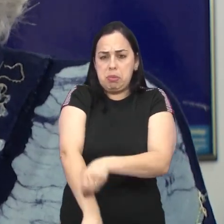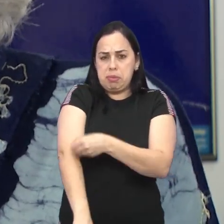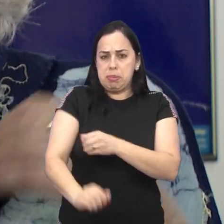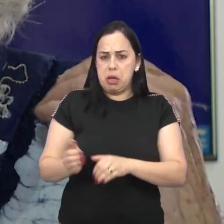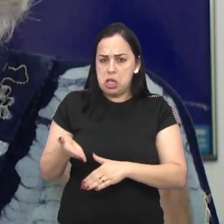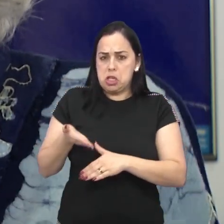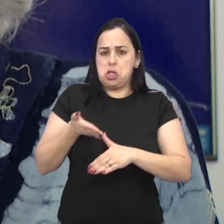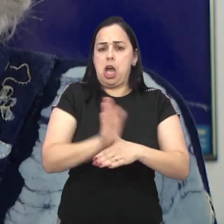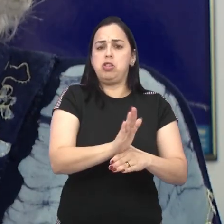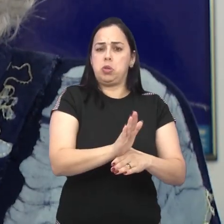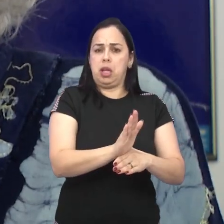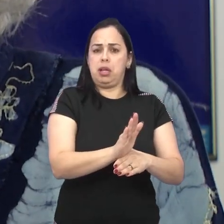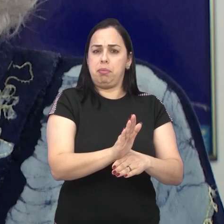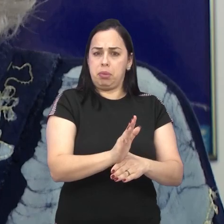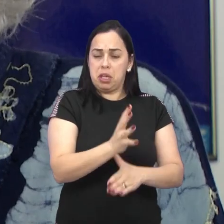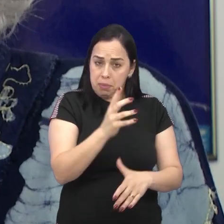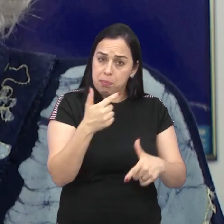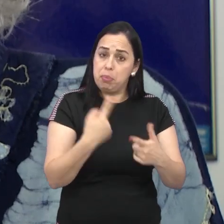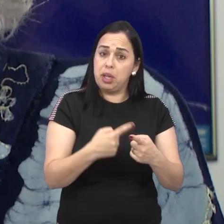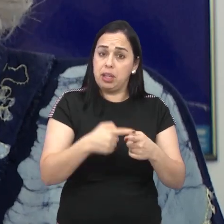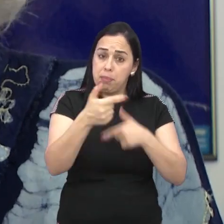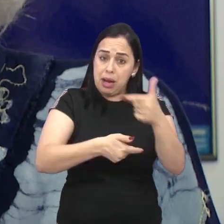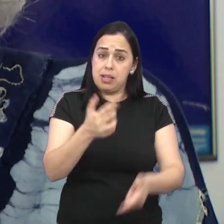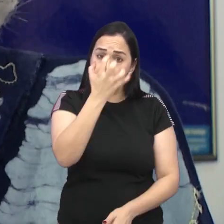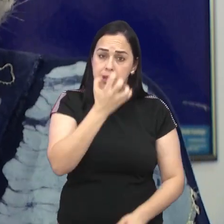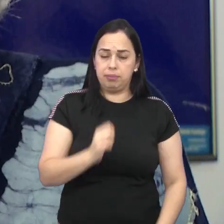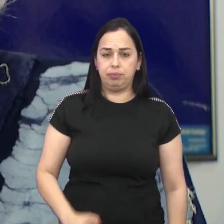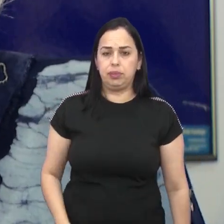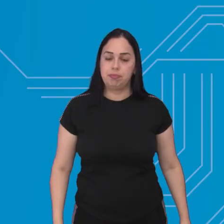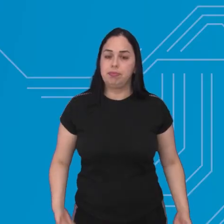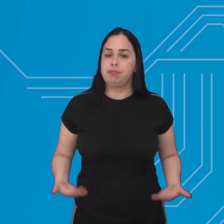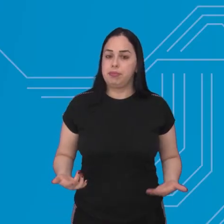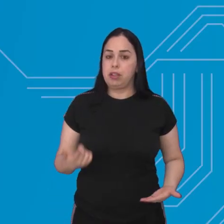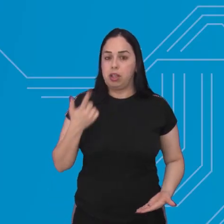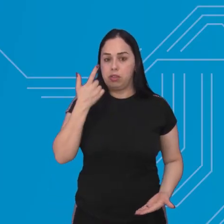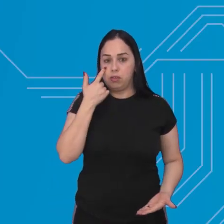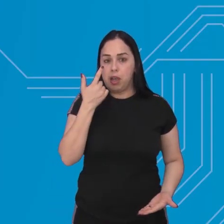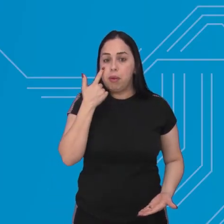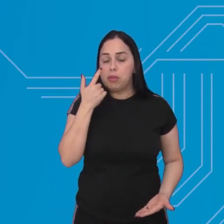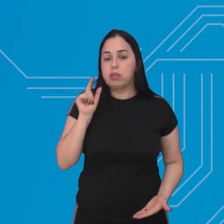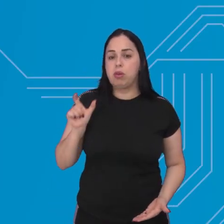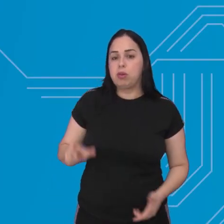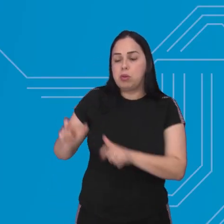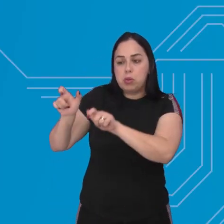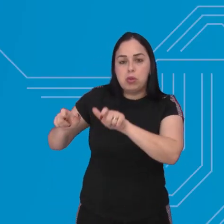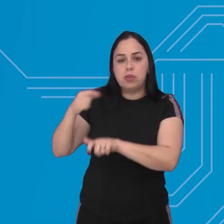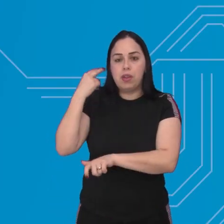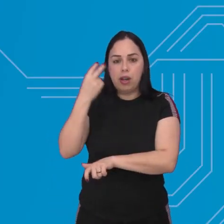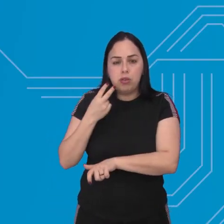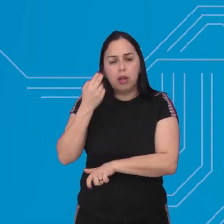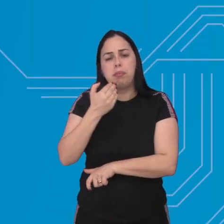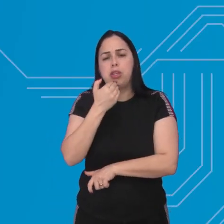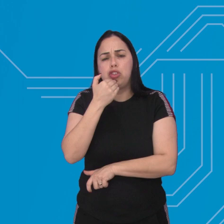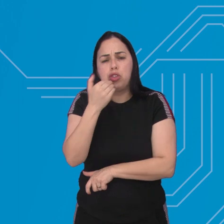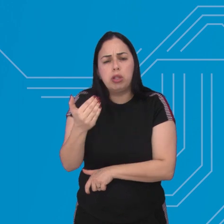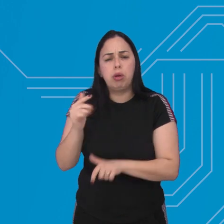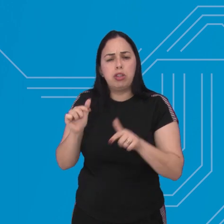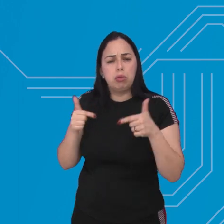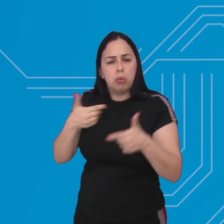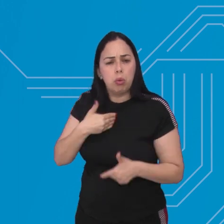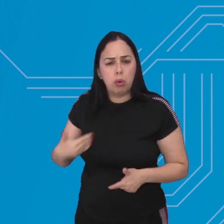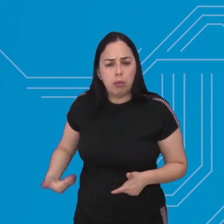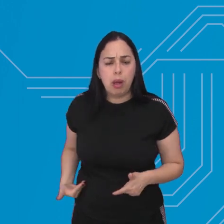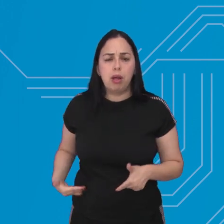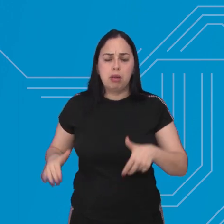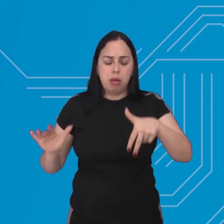arregaçar as mangas e vamos ajudar essas instituições, porque são muito sérias. Bom, a gente viu aí o pedido dos vereadores por mais políticas